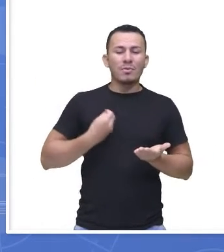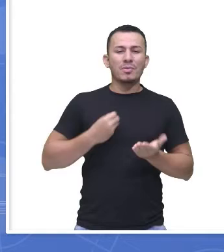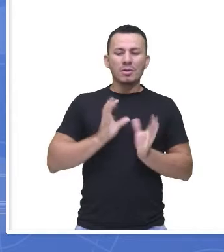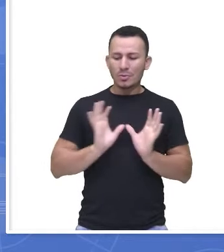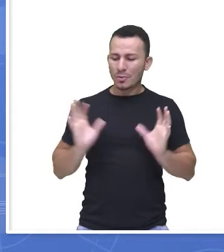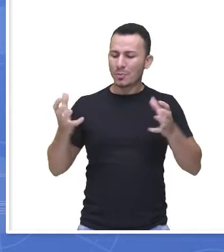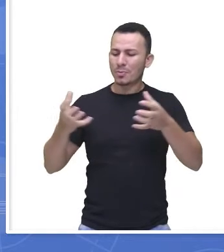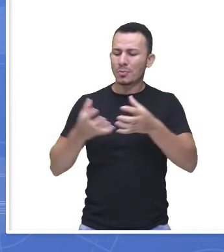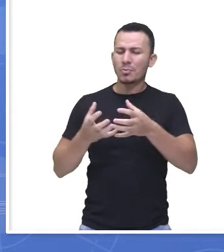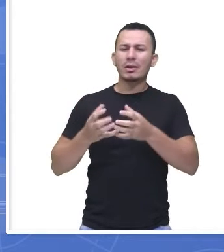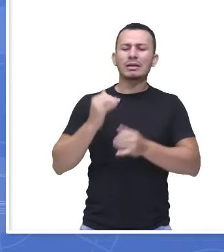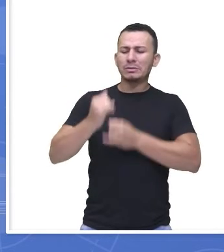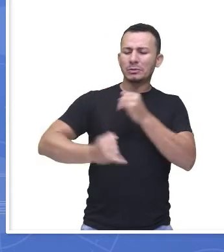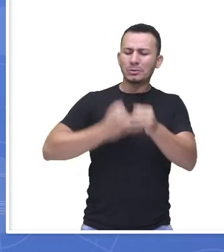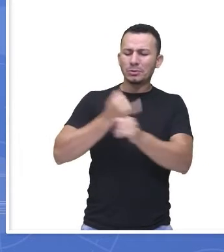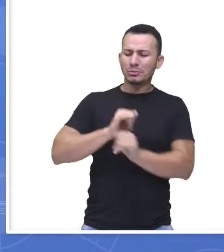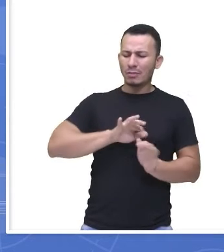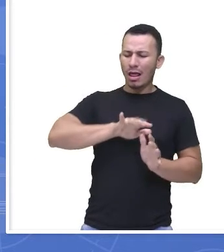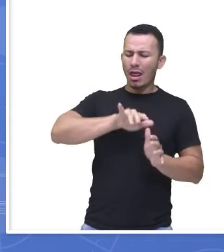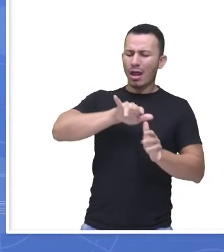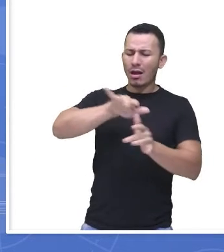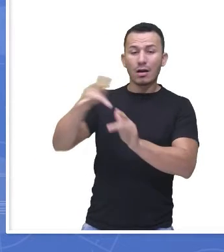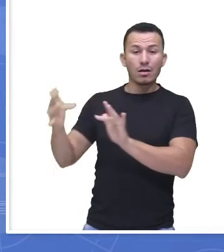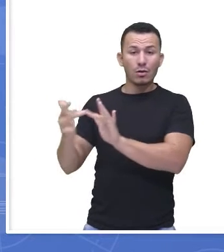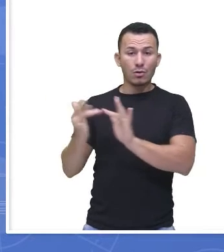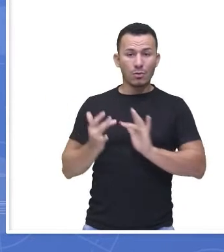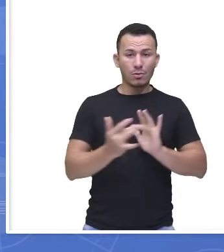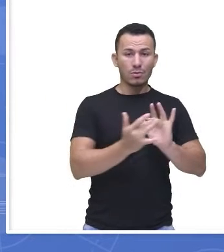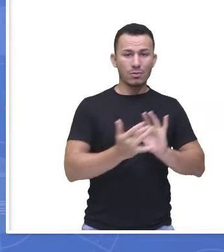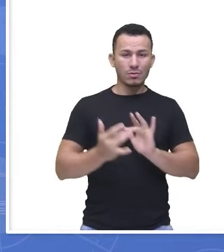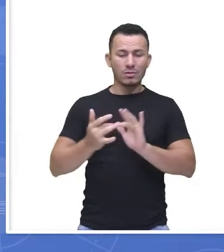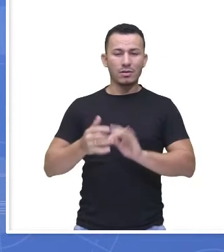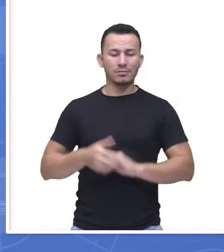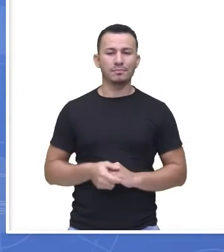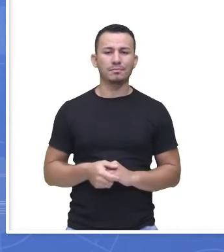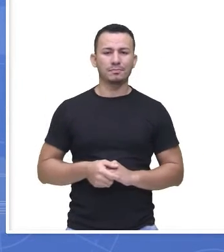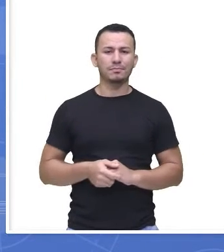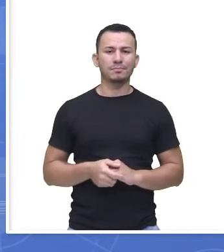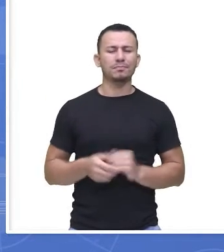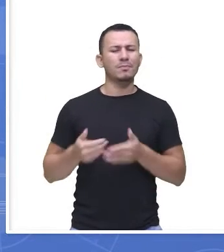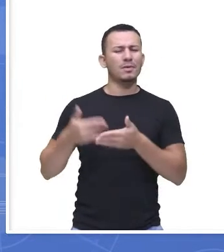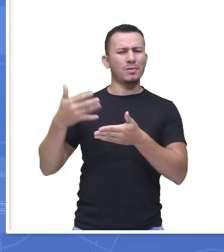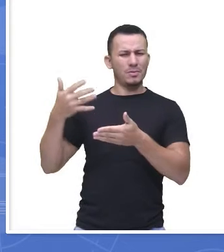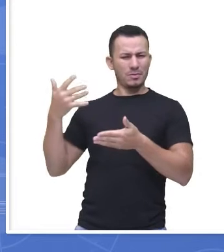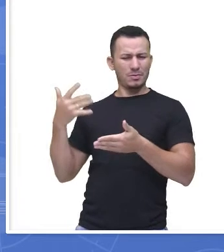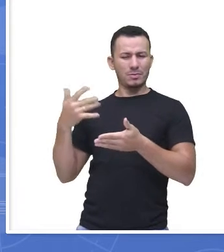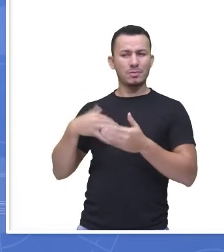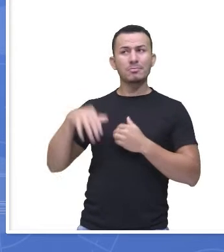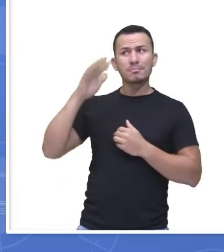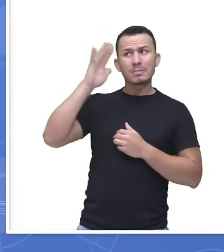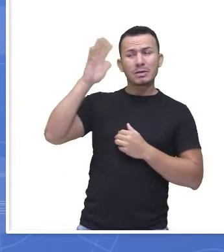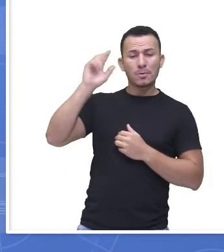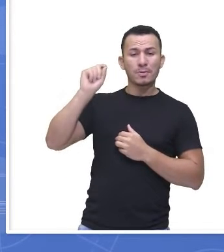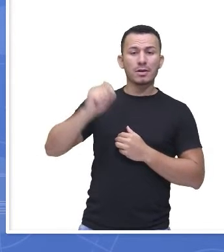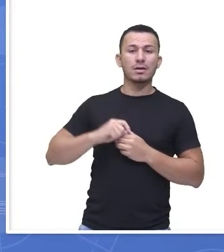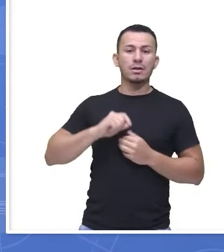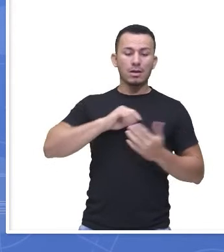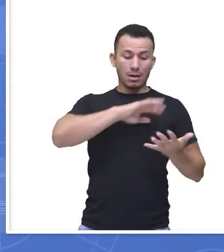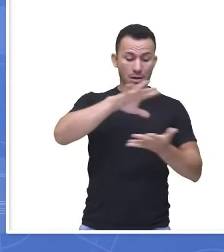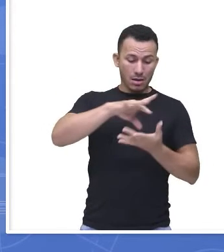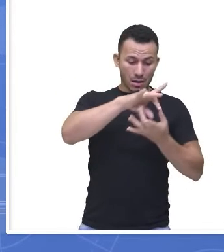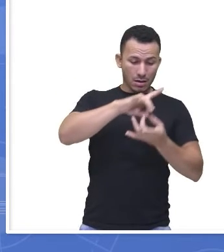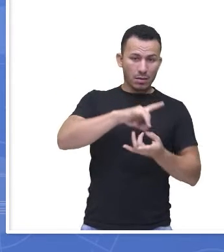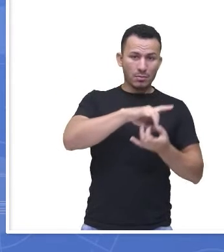global. Apesar do receio que se tinha de a globalização,